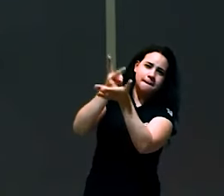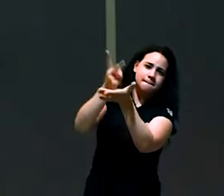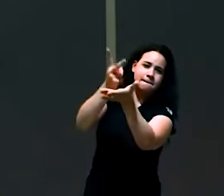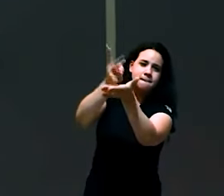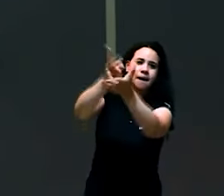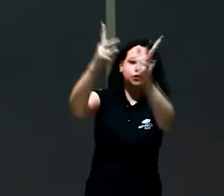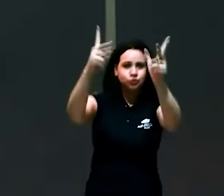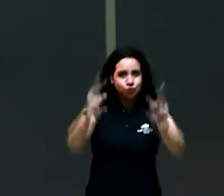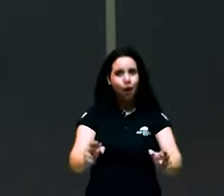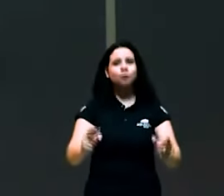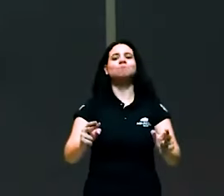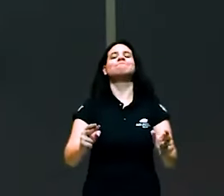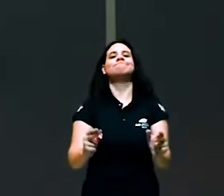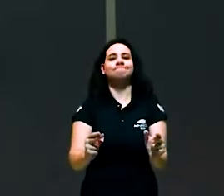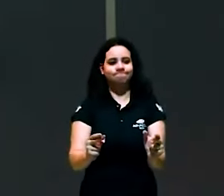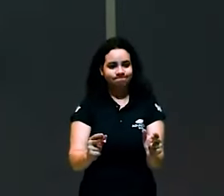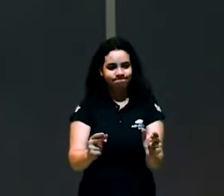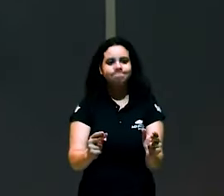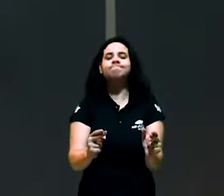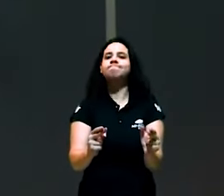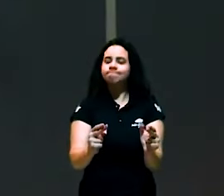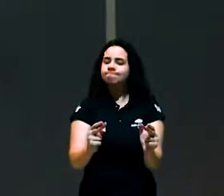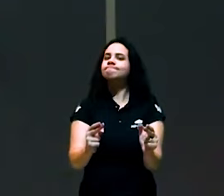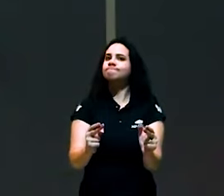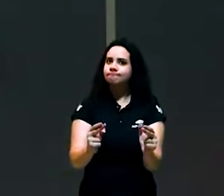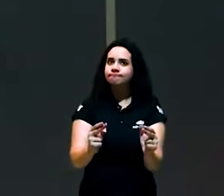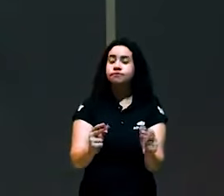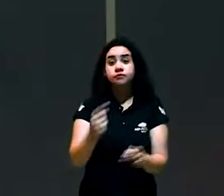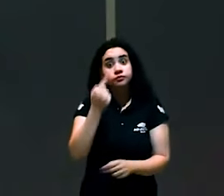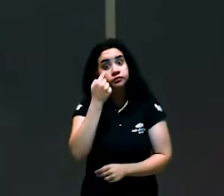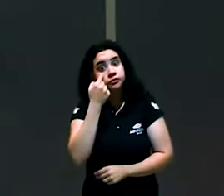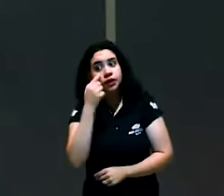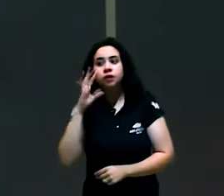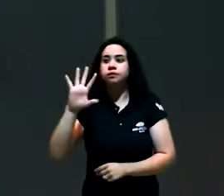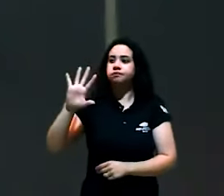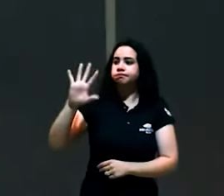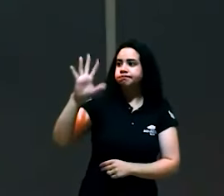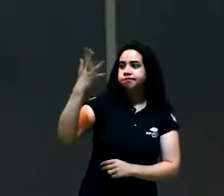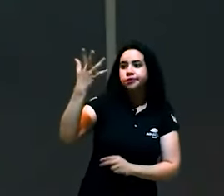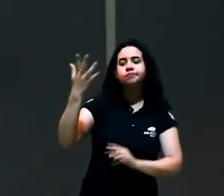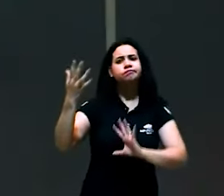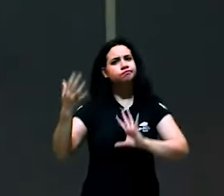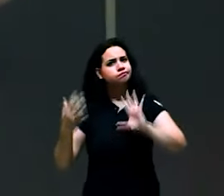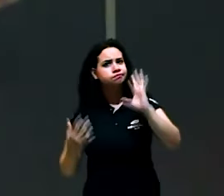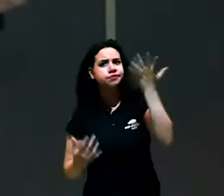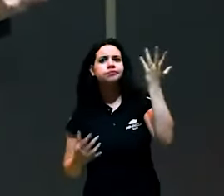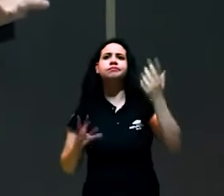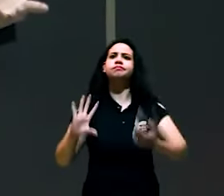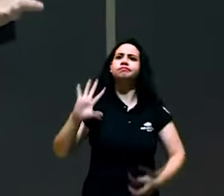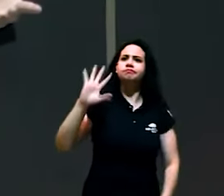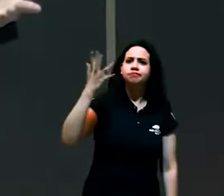E quando tudo isso aconteceu, amados irmãos, tu pode ver que há um crescimento. Depois tu vão ler aí